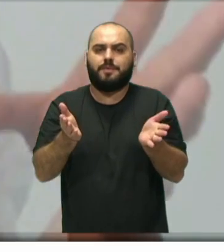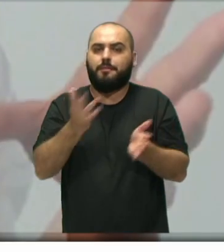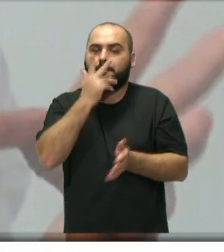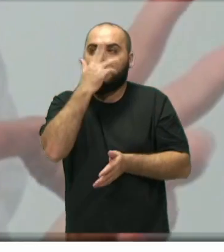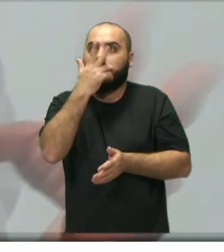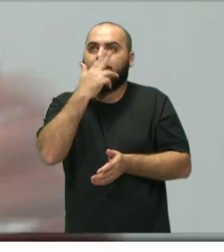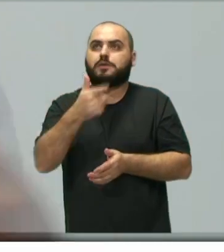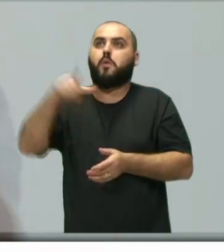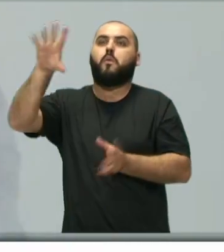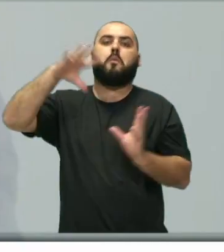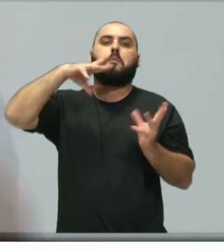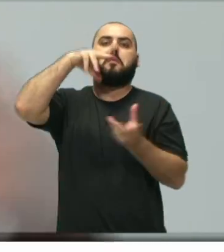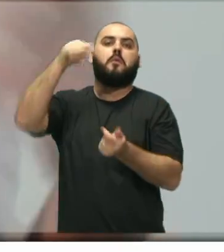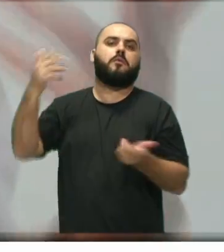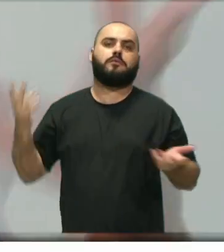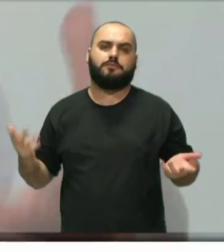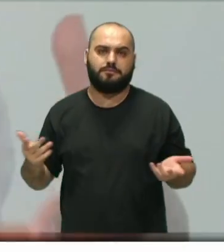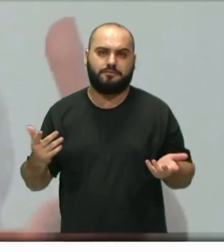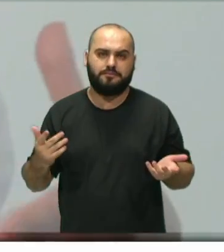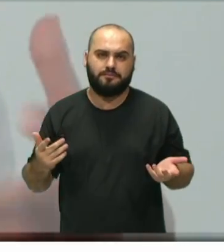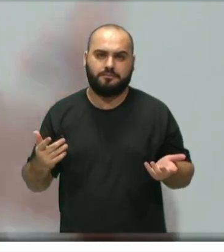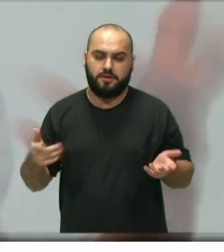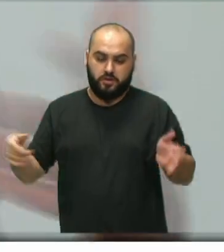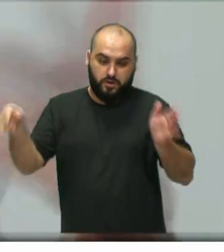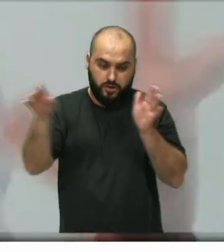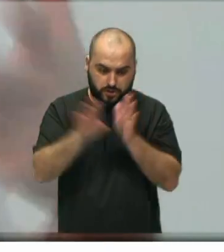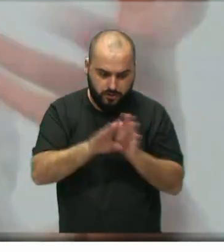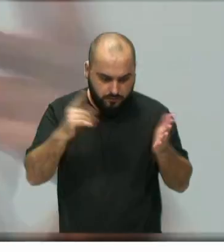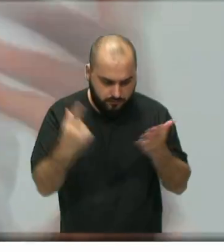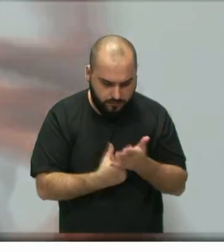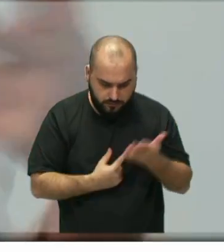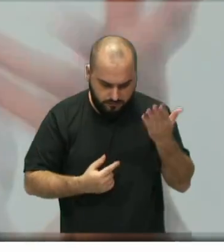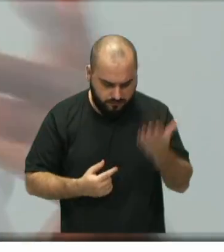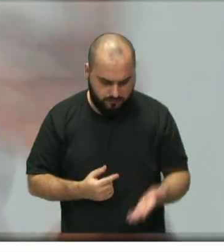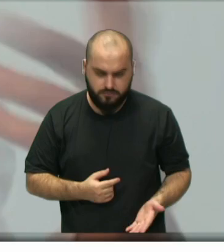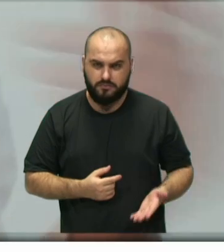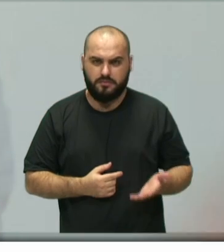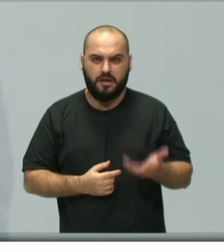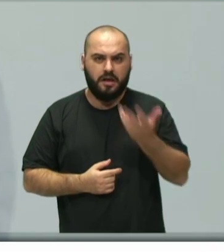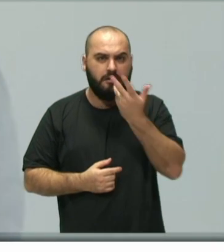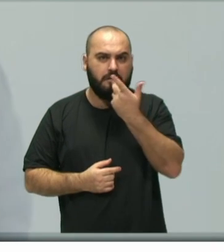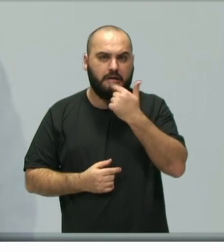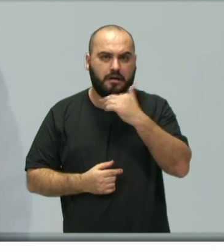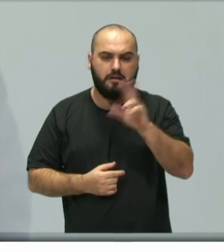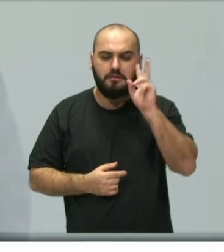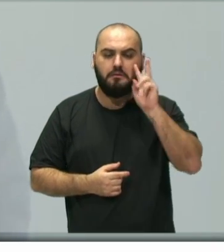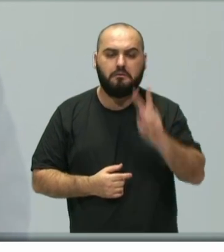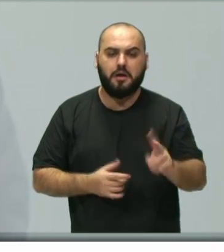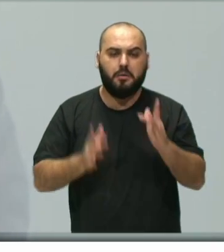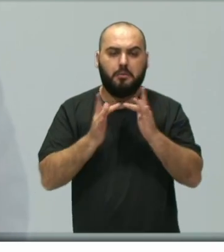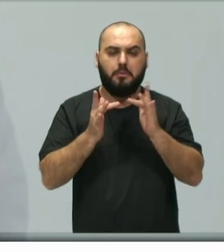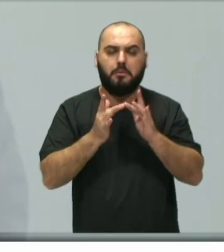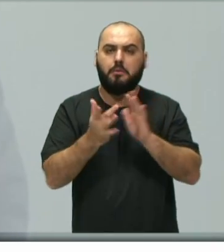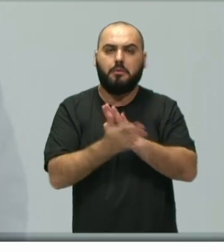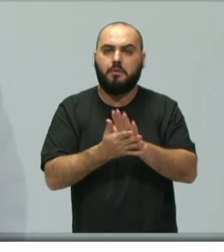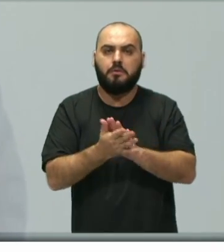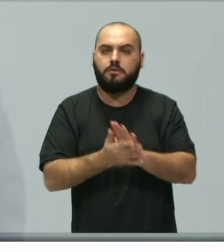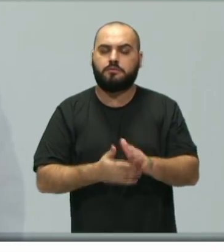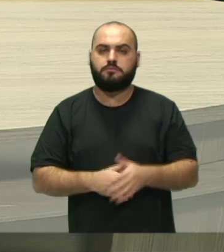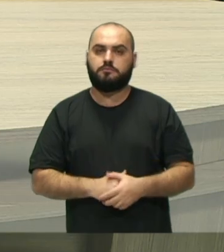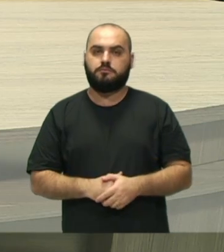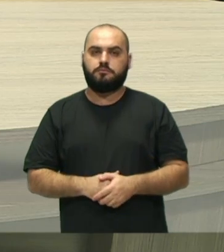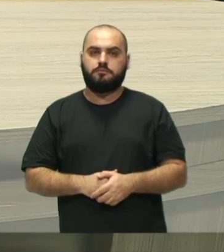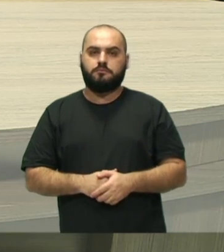Alienígena, né? Que cai de paraquedas ali e não, acaba a criança não tem nenhuma conexão. essa